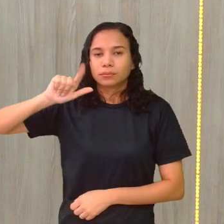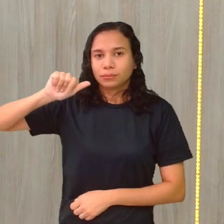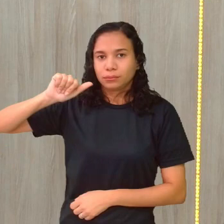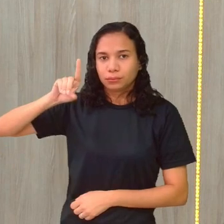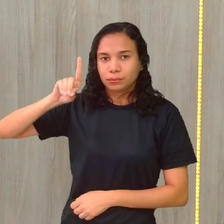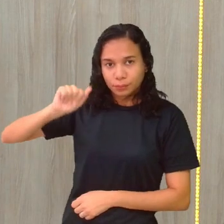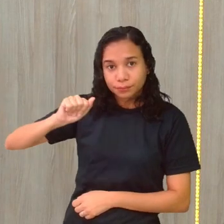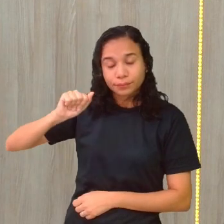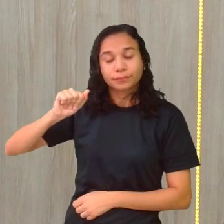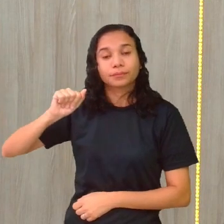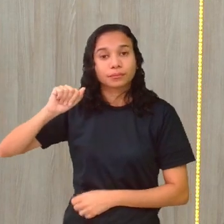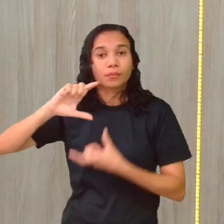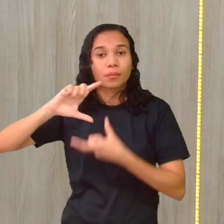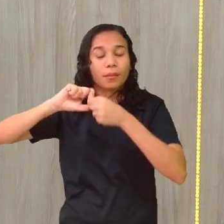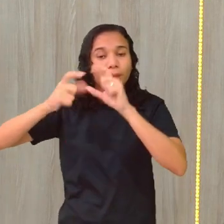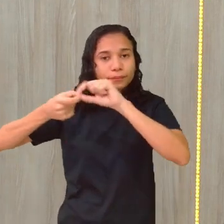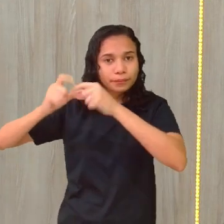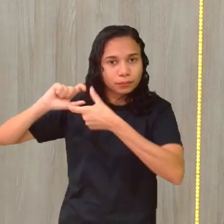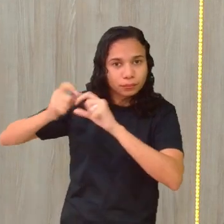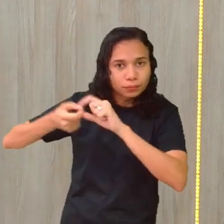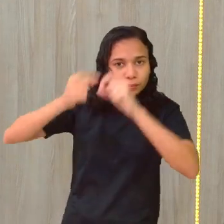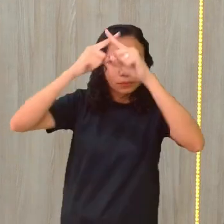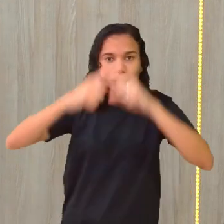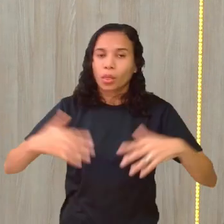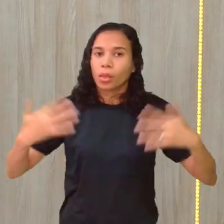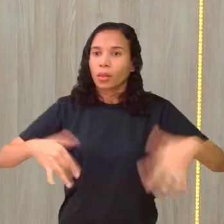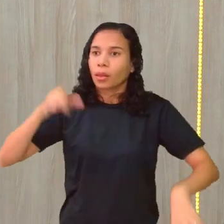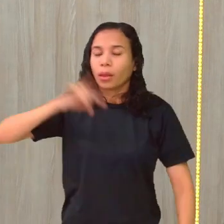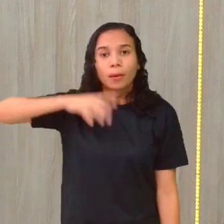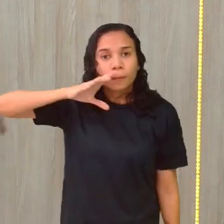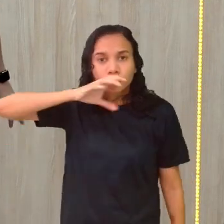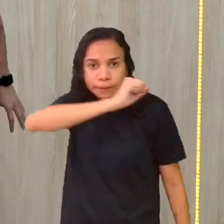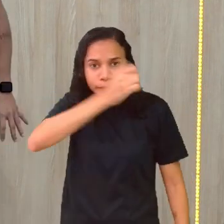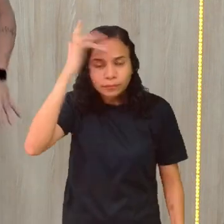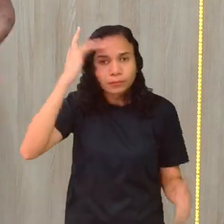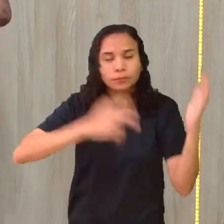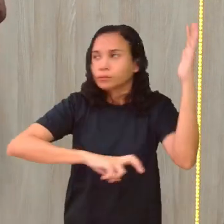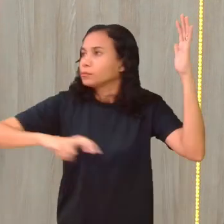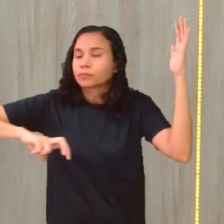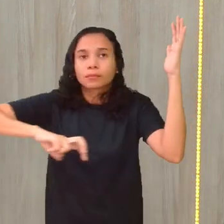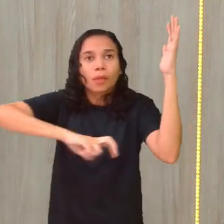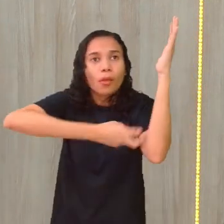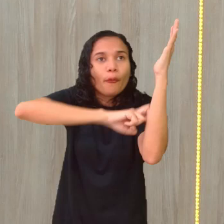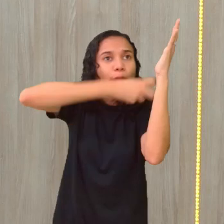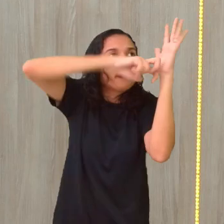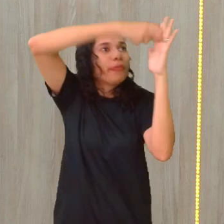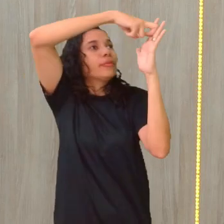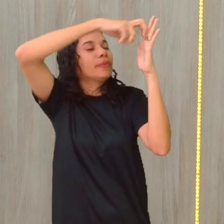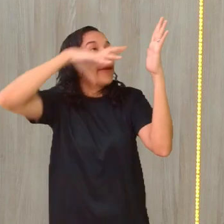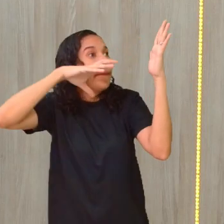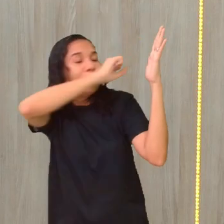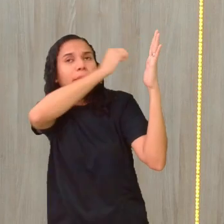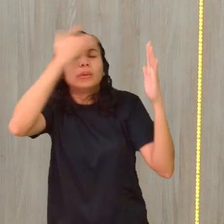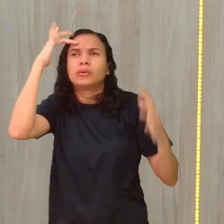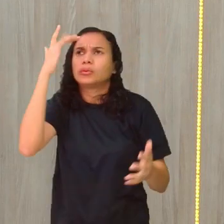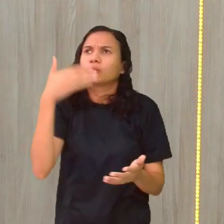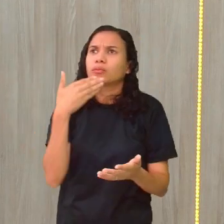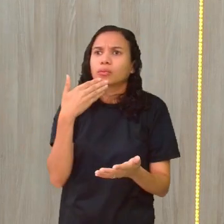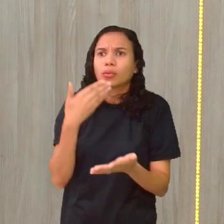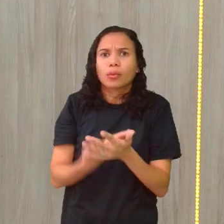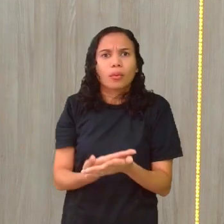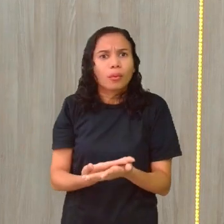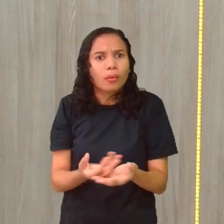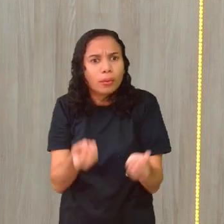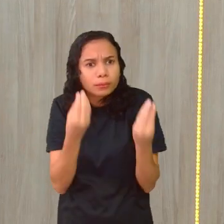então competição de escalada. O negócio é muito rápido. Eles sobem aquela parede assim, de uma forma que eu fico... Em